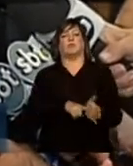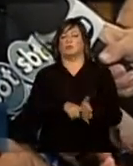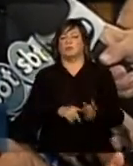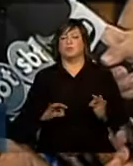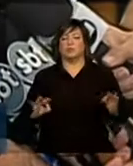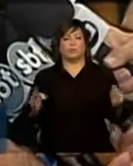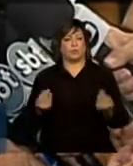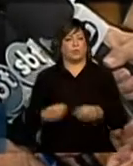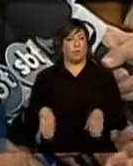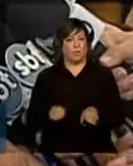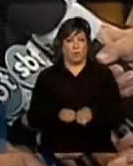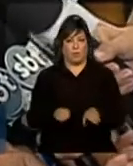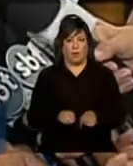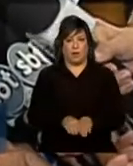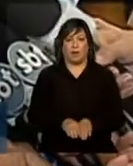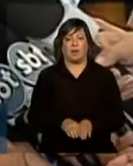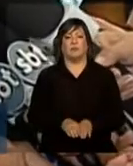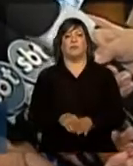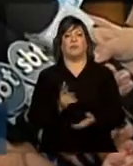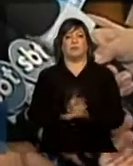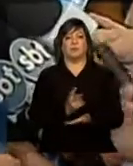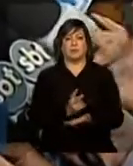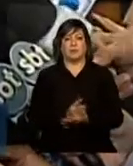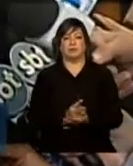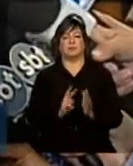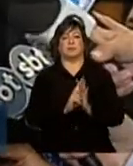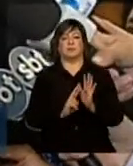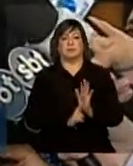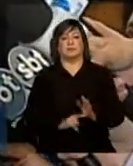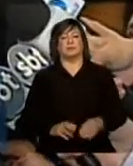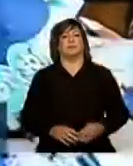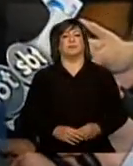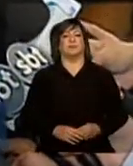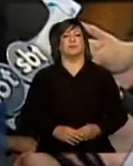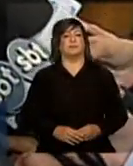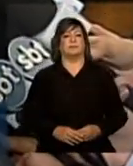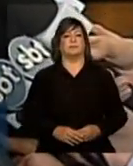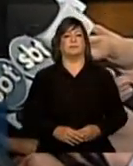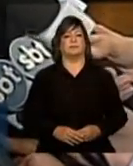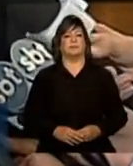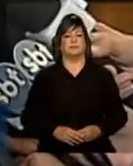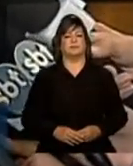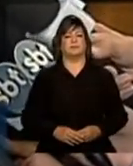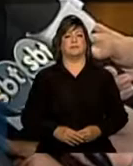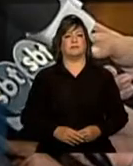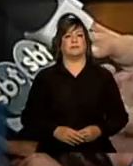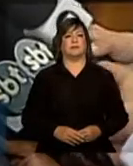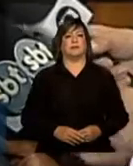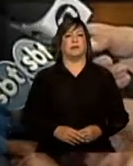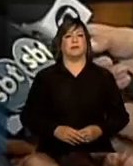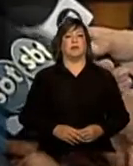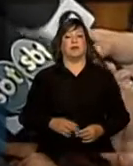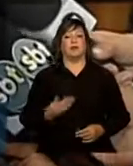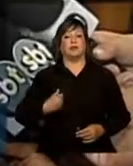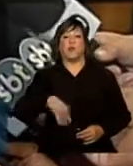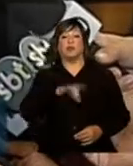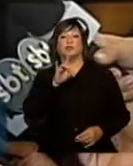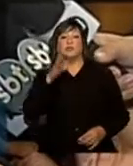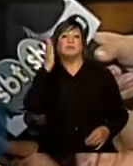avaliação, todos eles passarão pelos mesmos critérios. Mas o sistema é muito elástico. De aprimoramento,